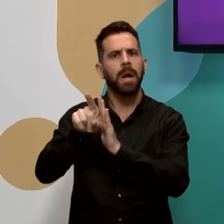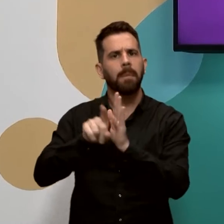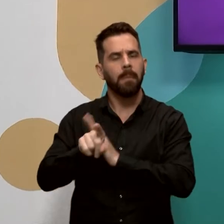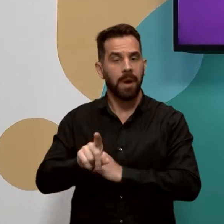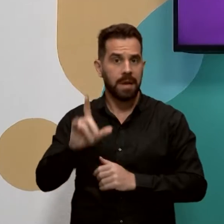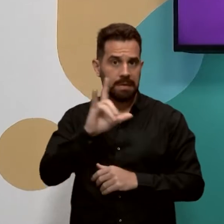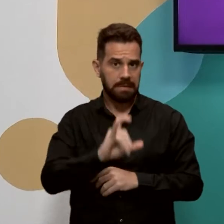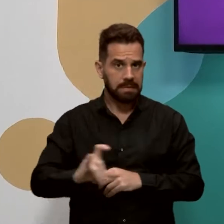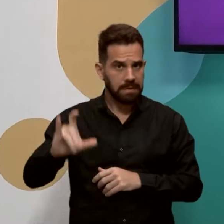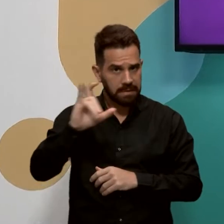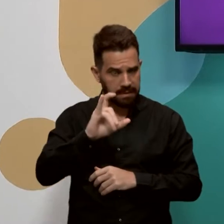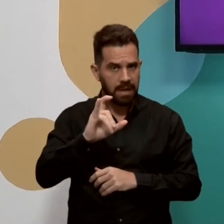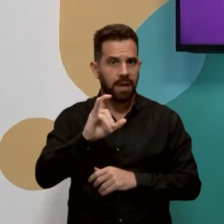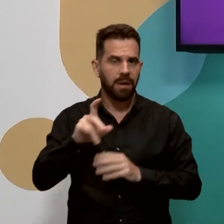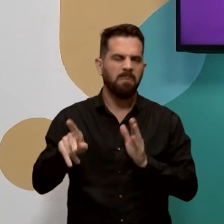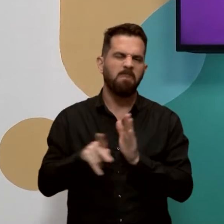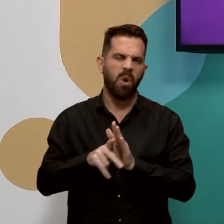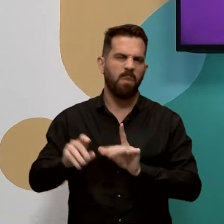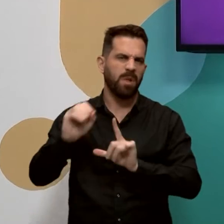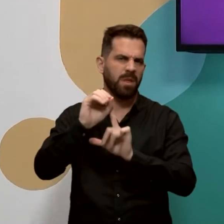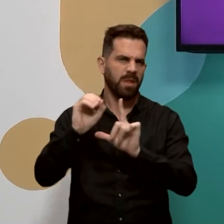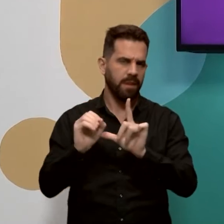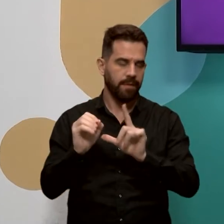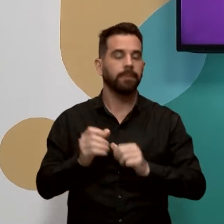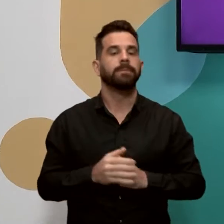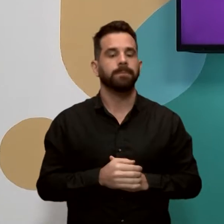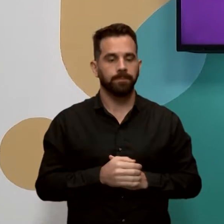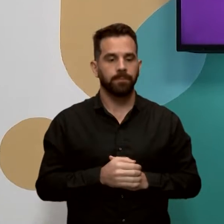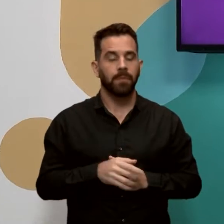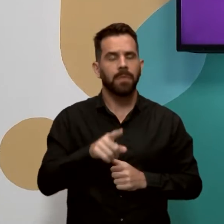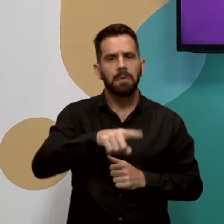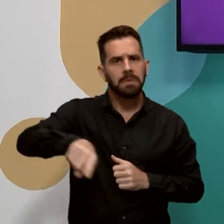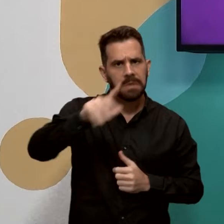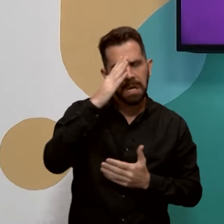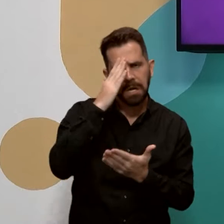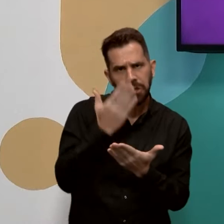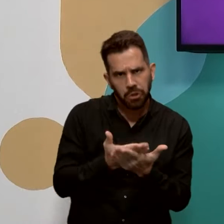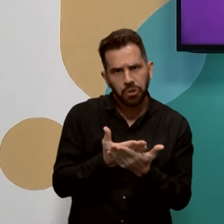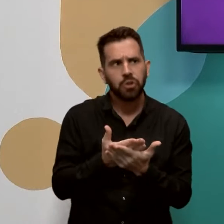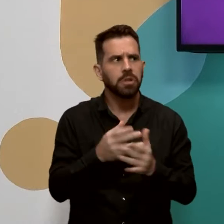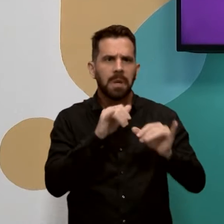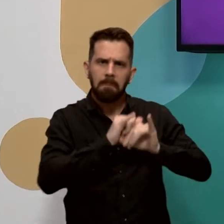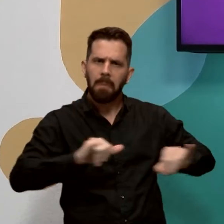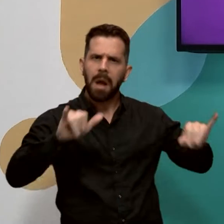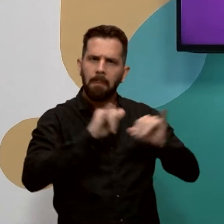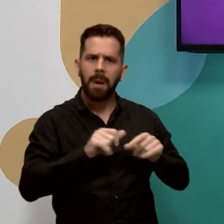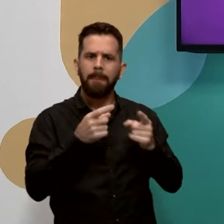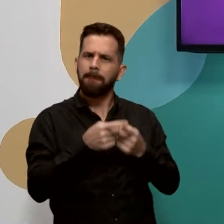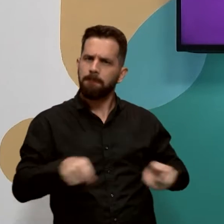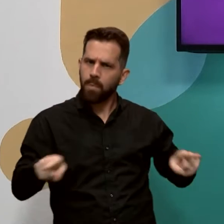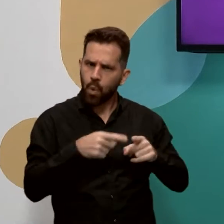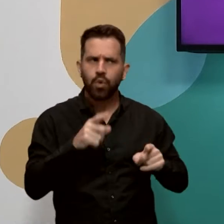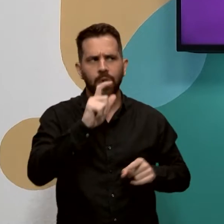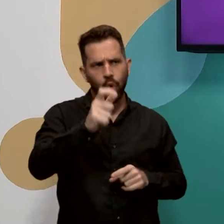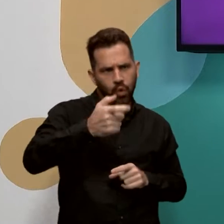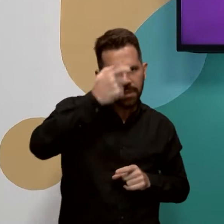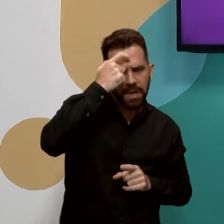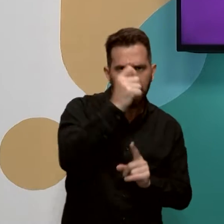perfil da TV UFG. Você acredita que as pessoas podem se conscientizar socialmente pela música?